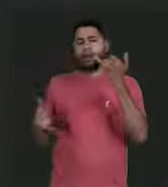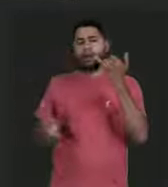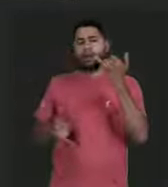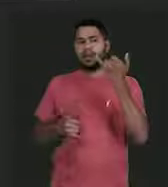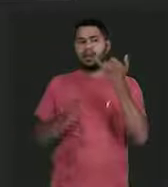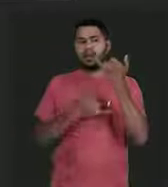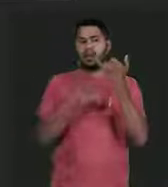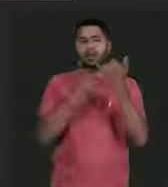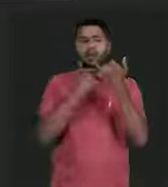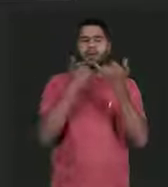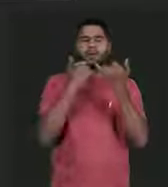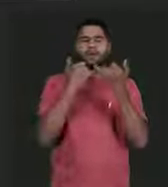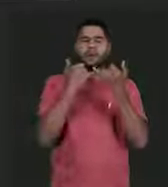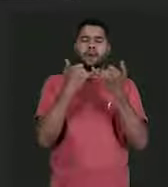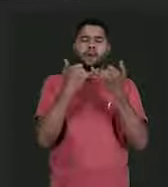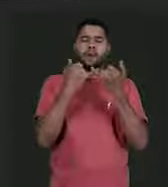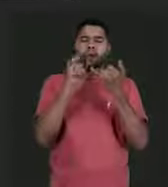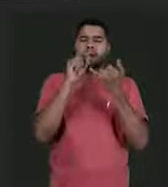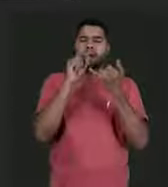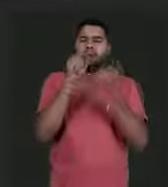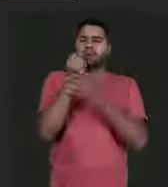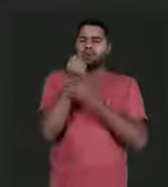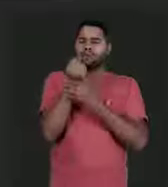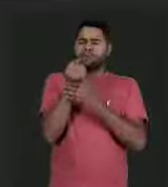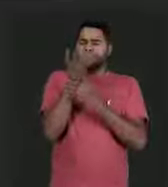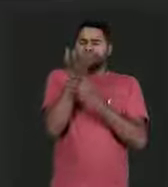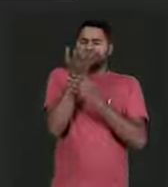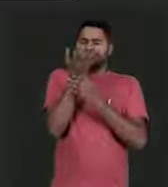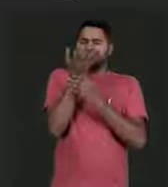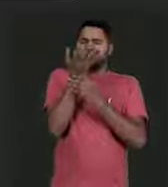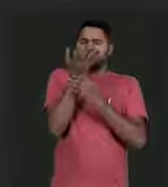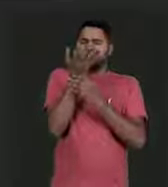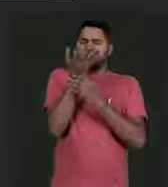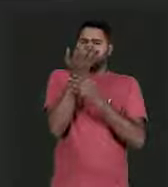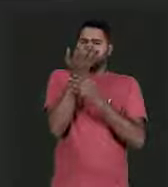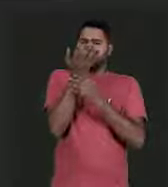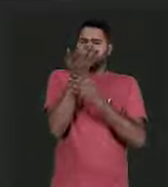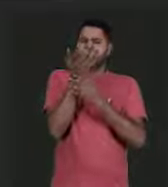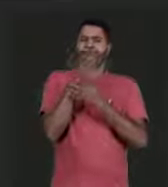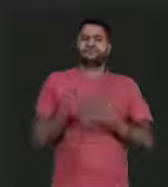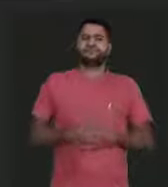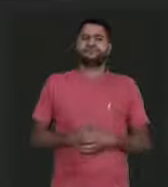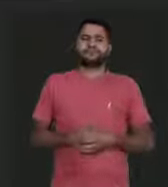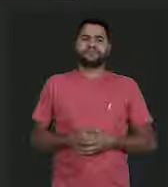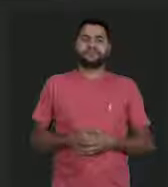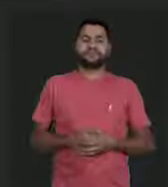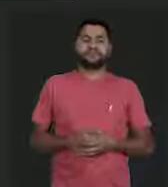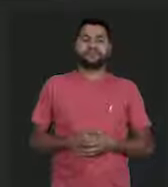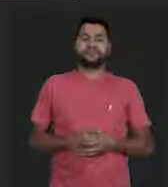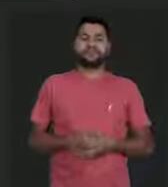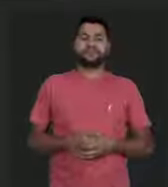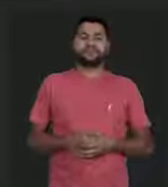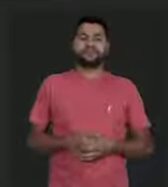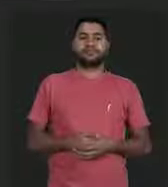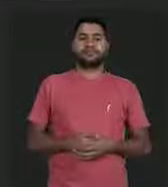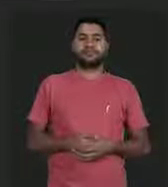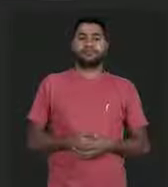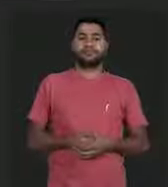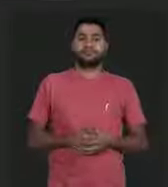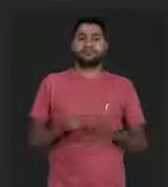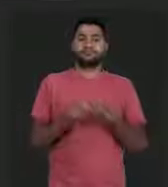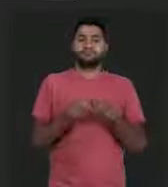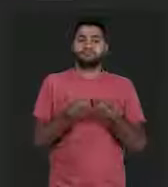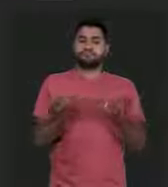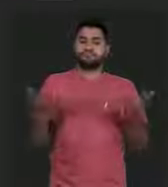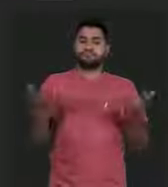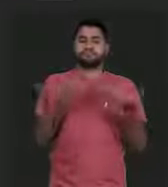nesse circuito e acione, né, acenda essa luz, essa lâmpada, para mim fornecendo